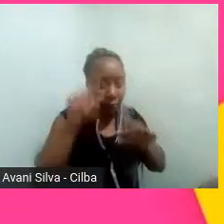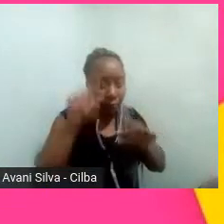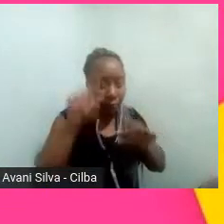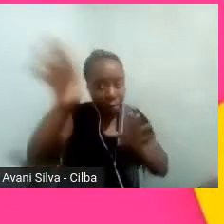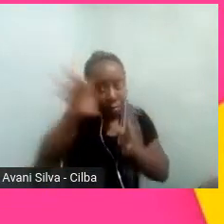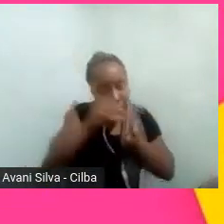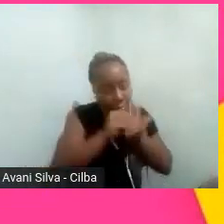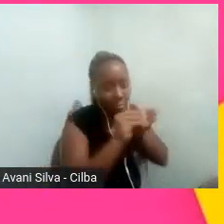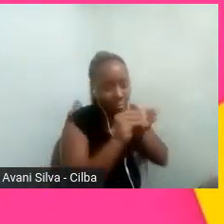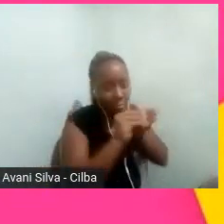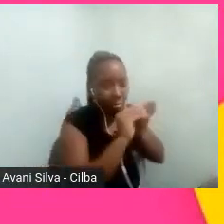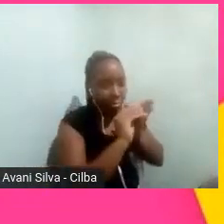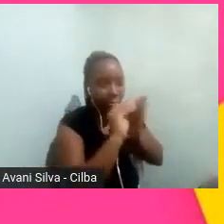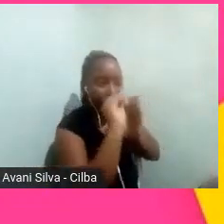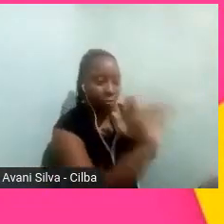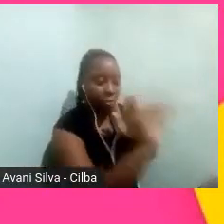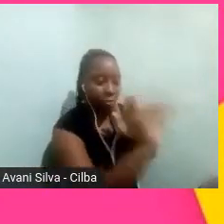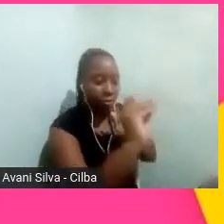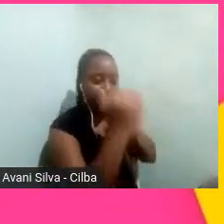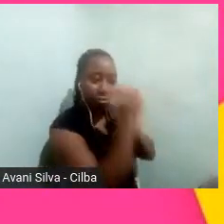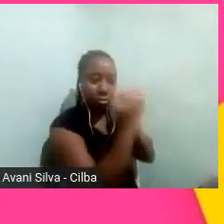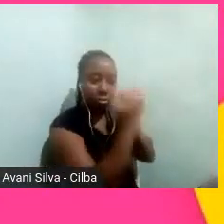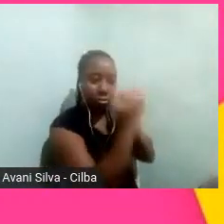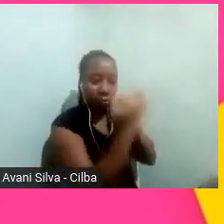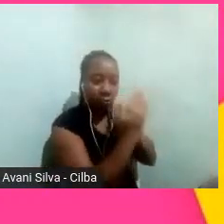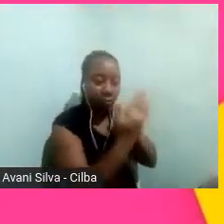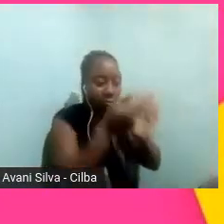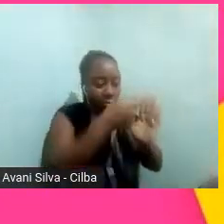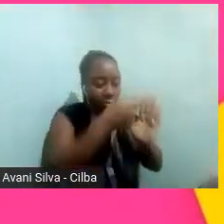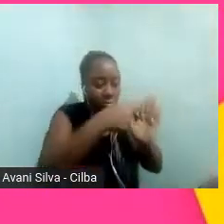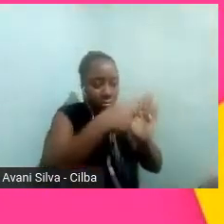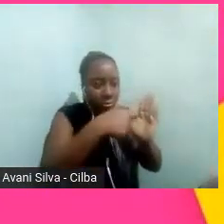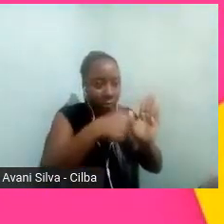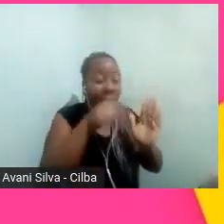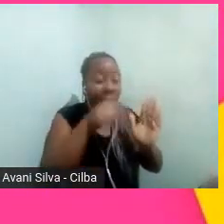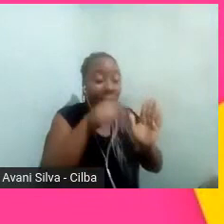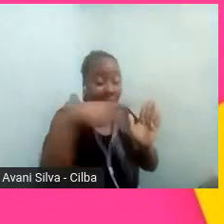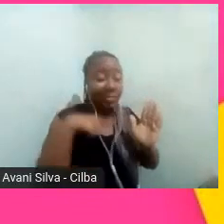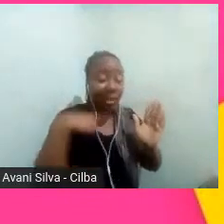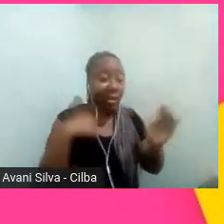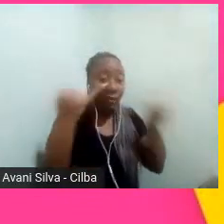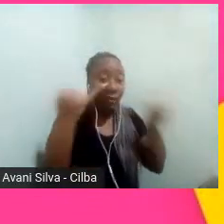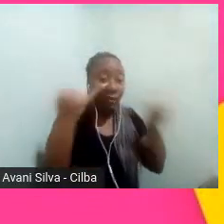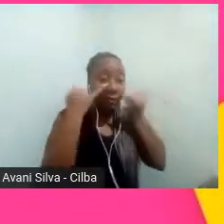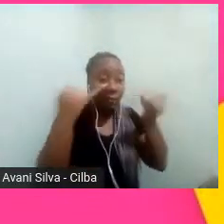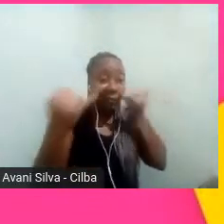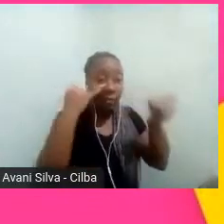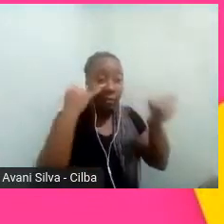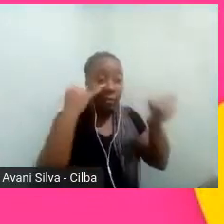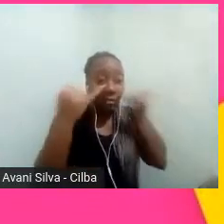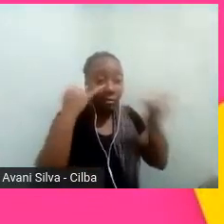e está saindo informação. Então, ele é output.